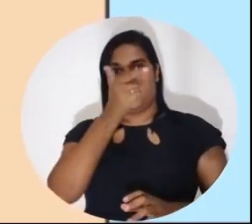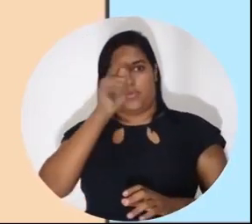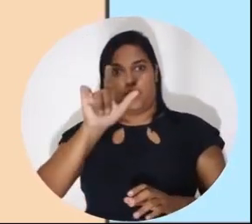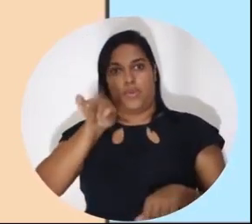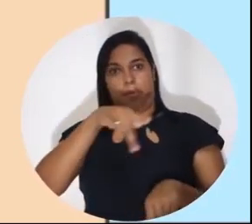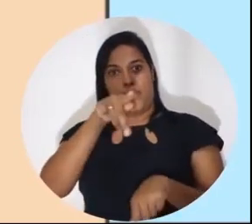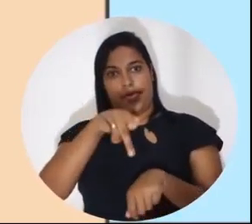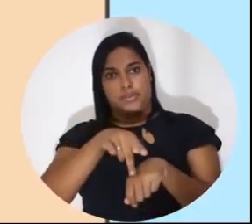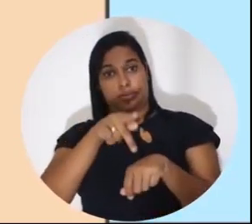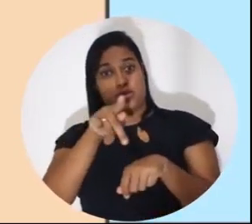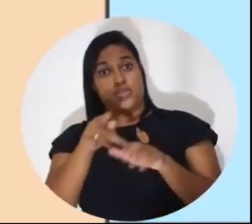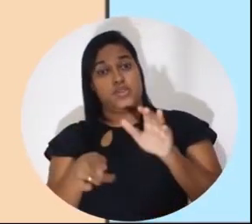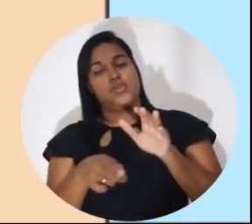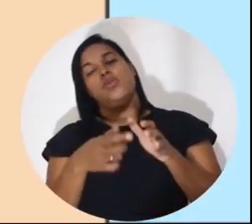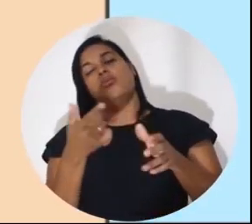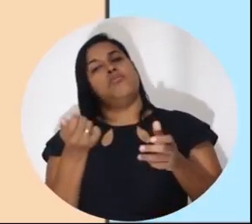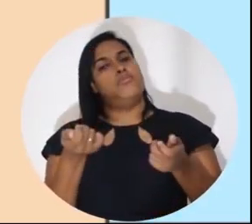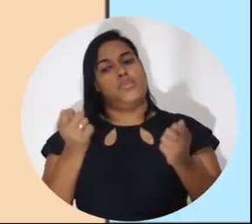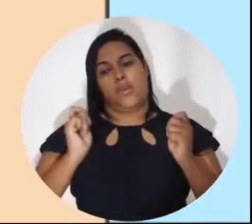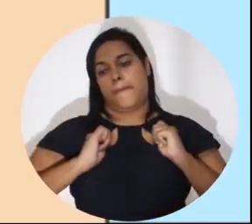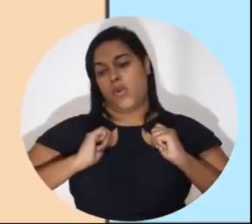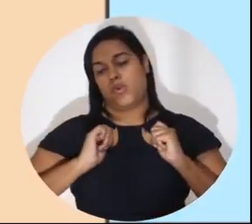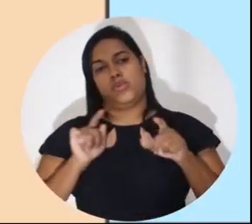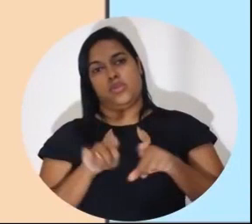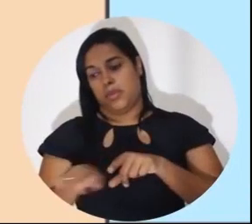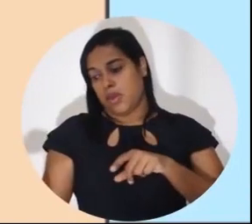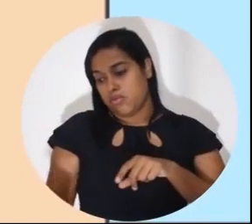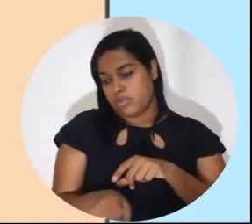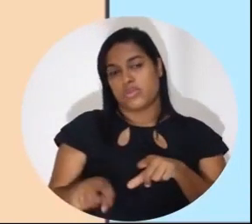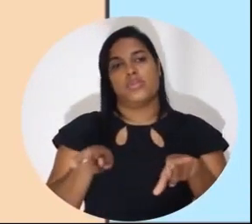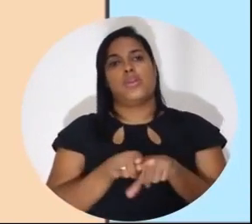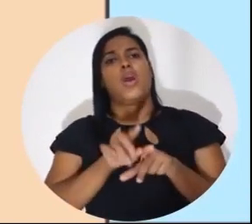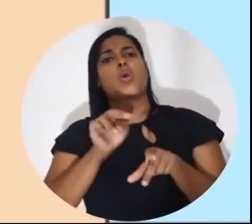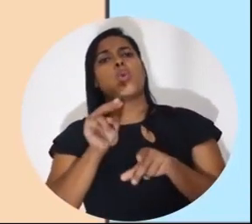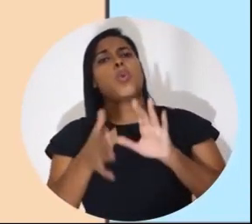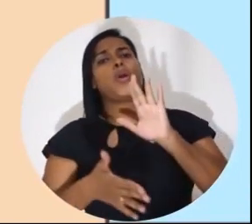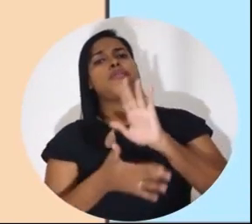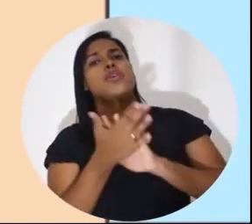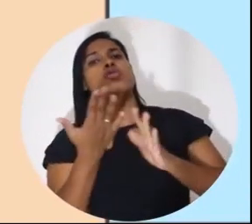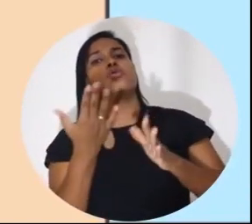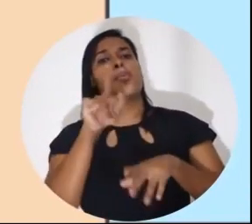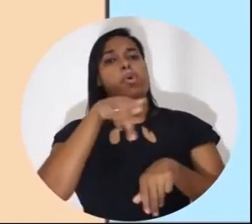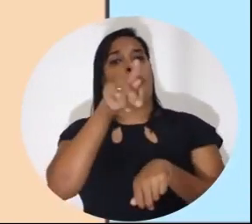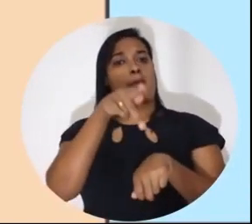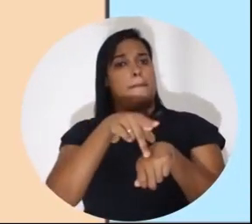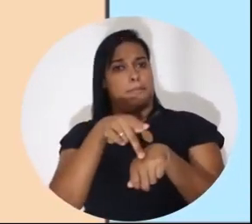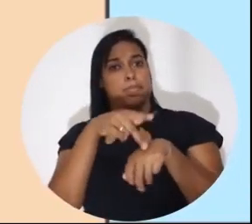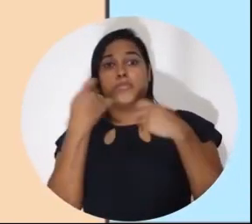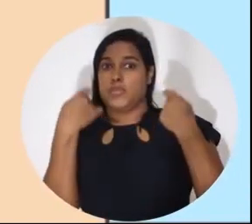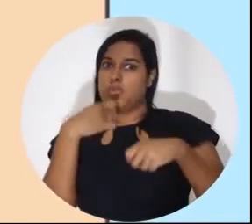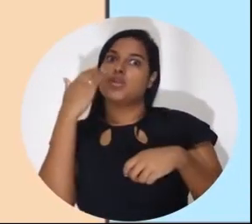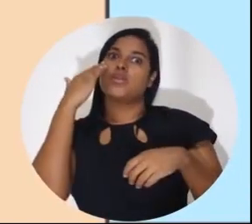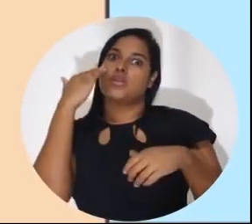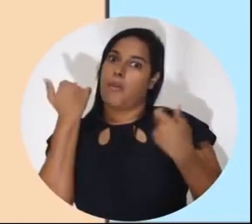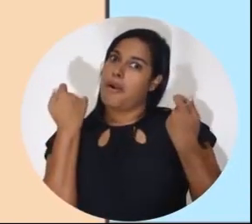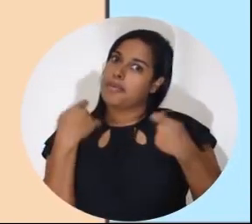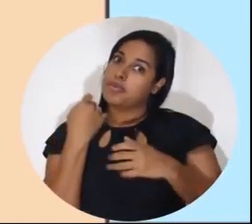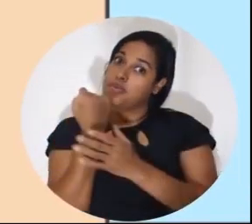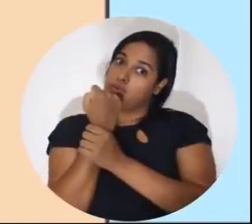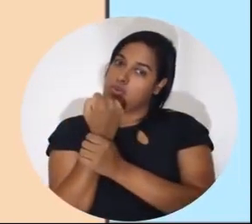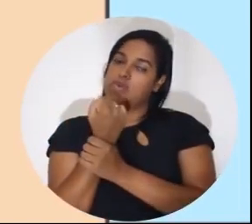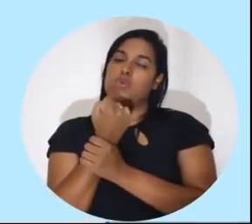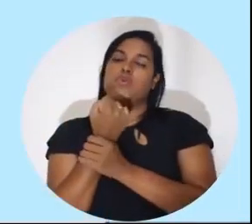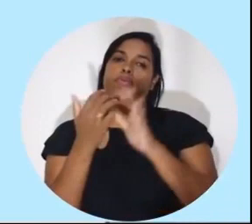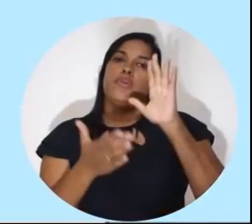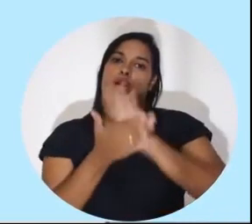sua bagagem, etc., você tem que assegurar. Quem nunca viajou para outro país precisa saber que deve fazer um seguro